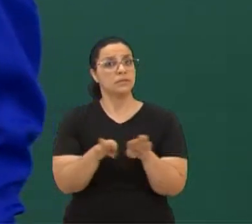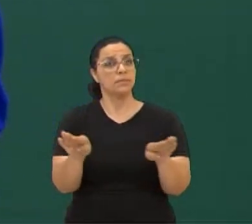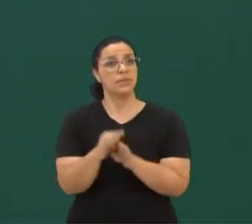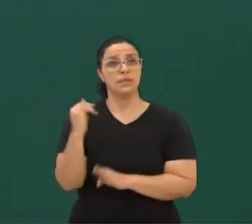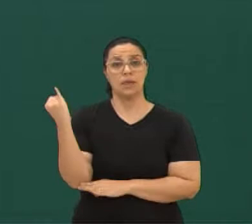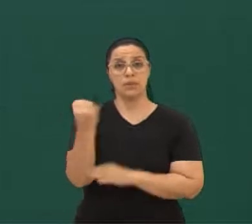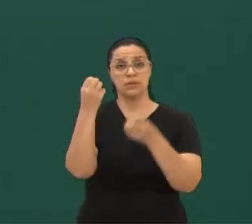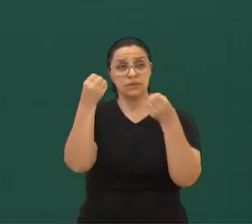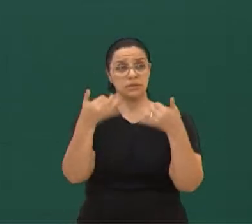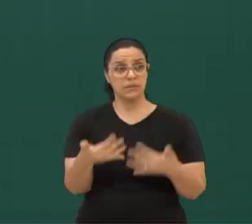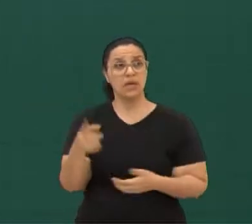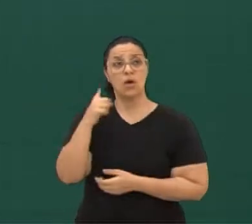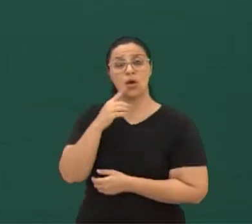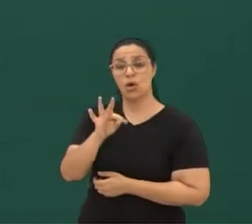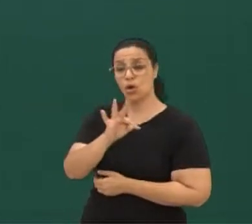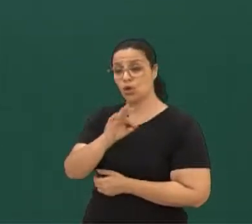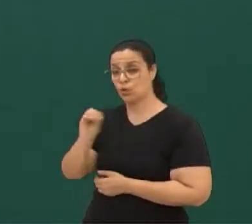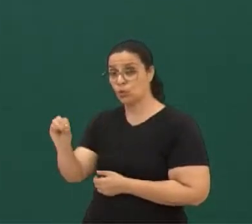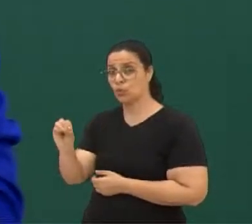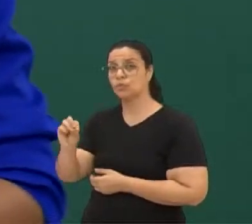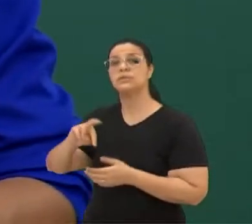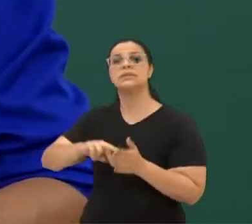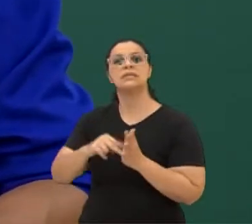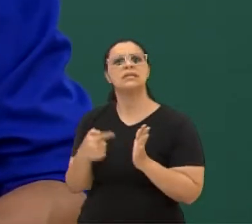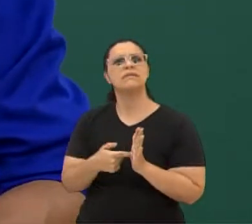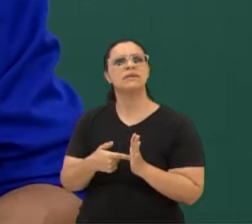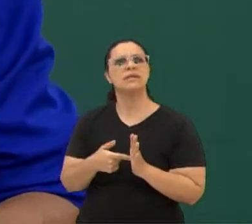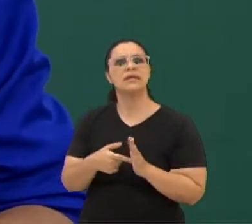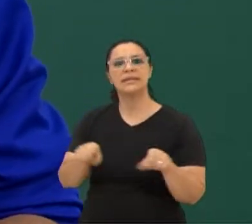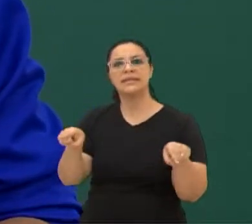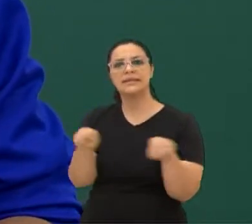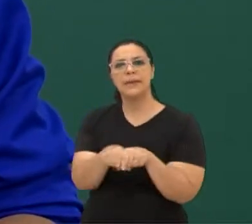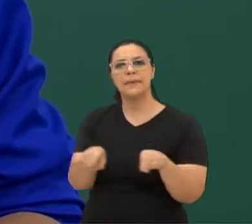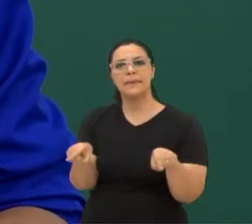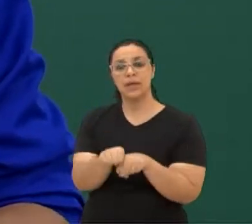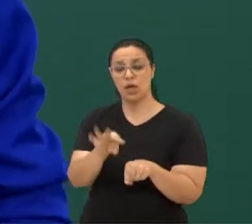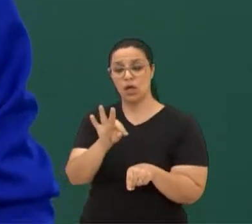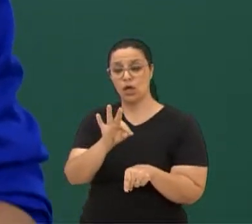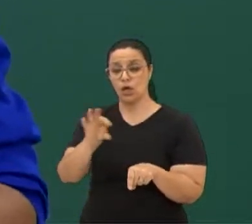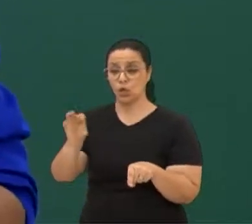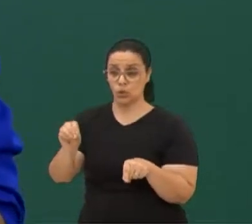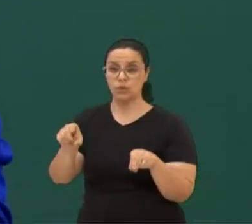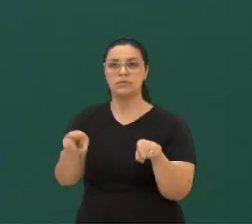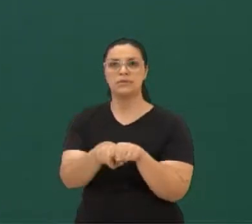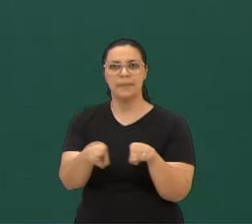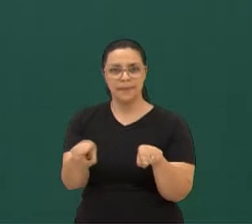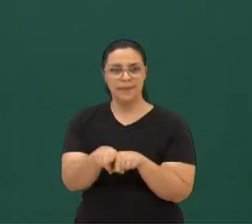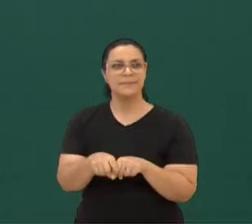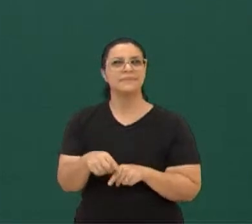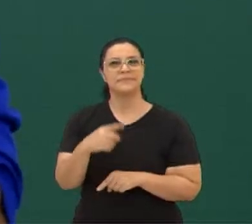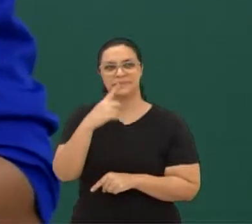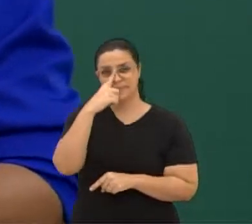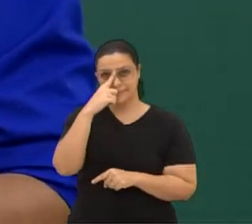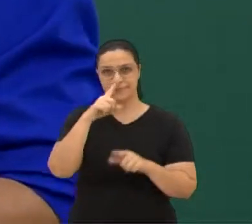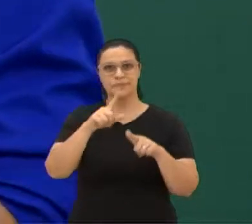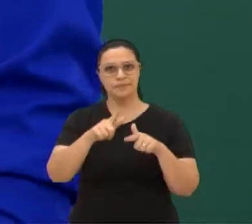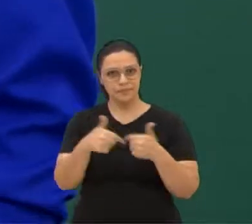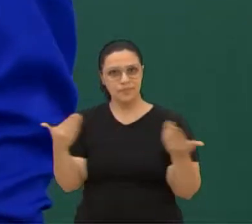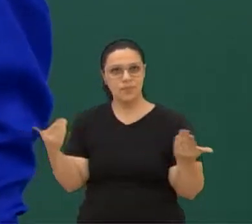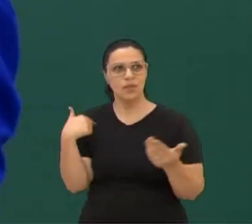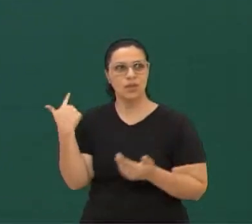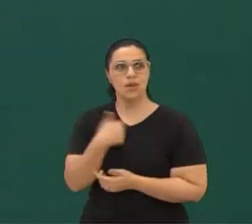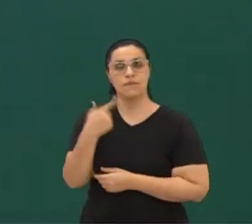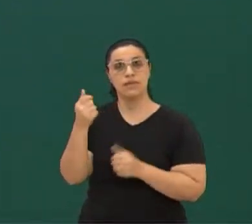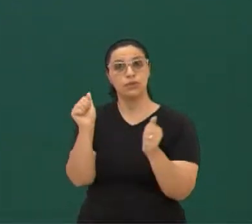ressaltar também Fischer que a palavra tive significa também também significa também mas